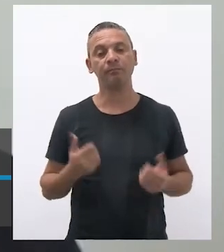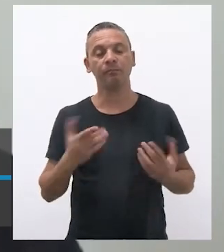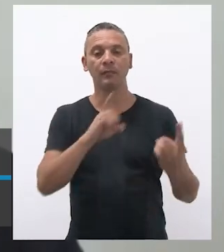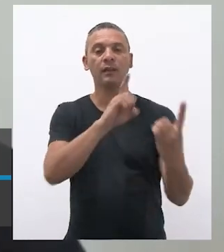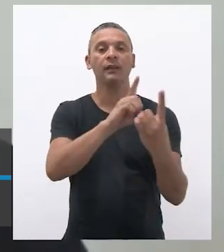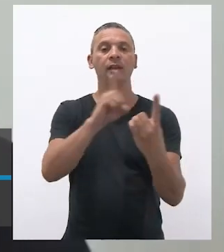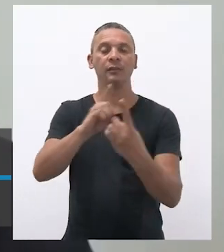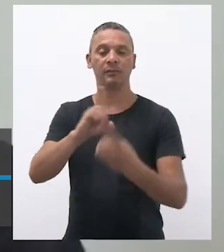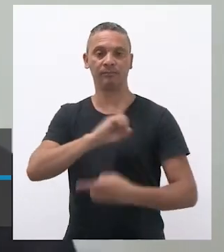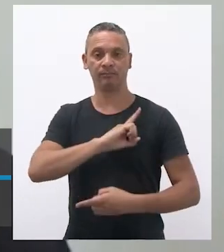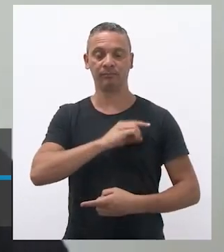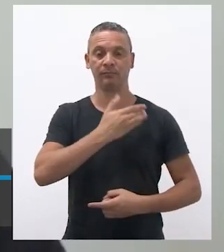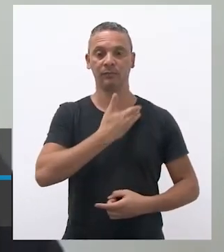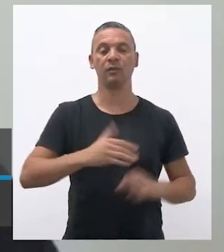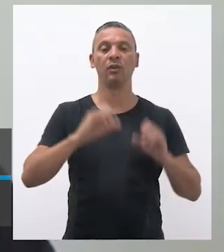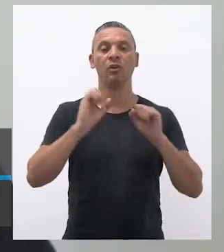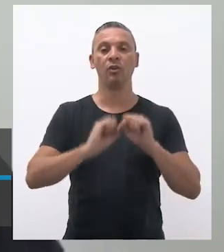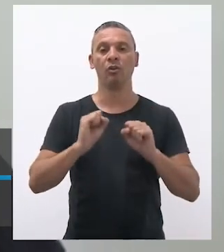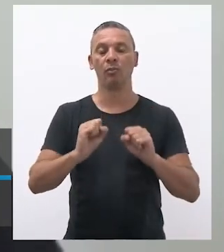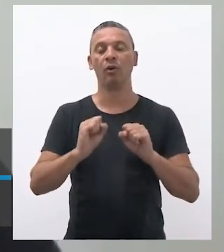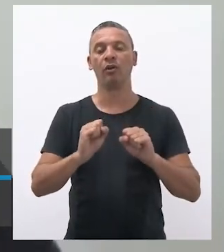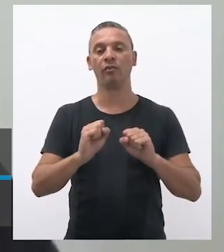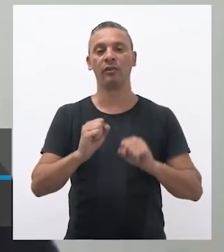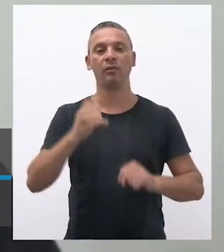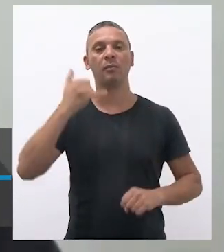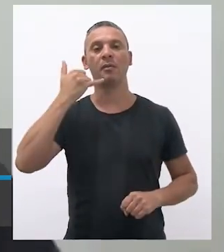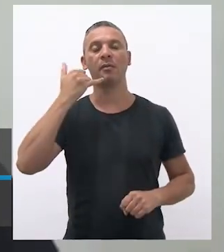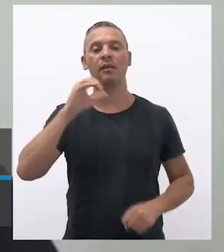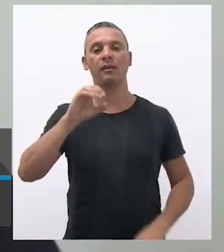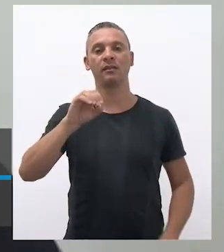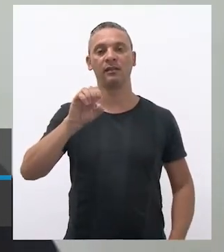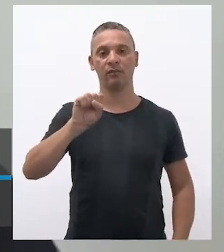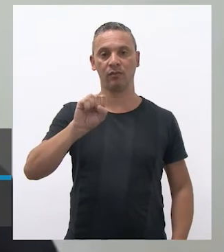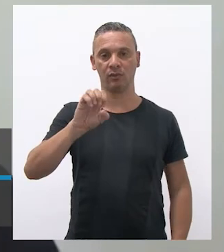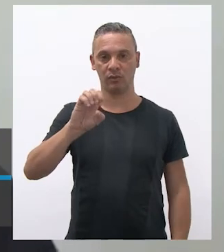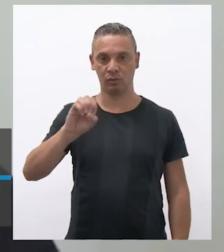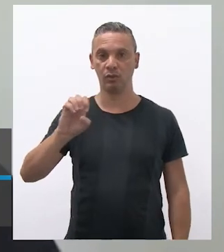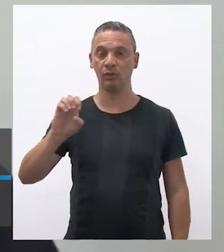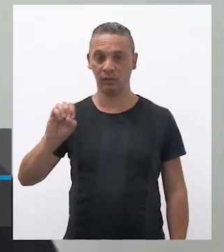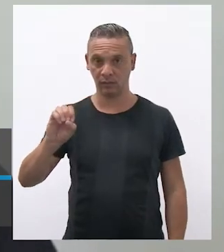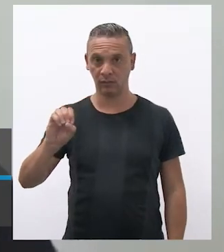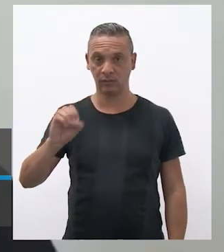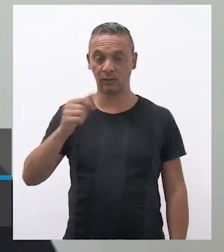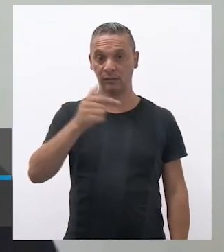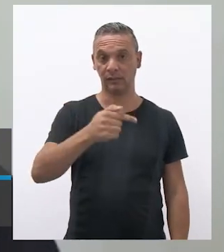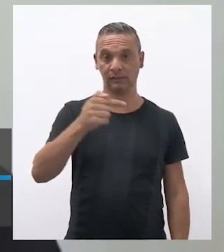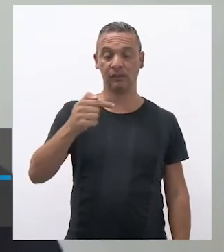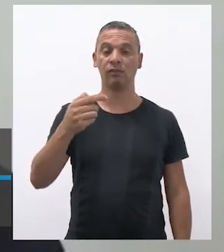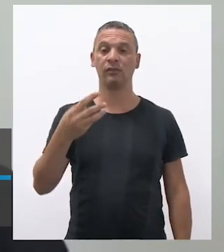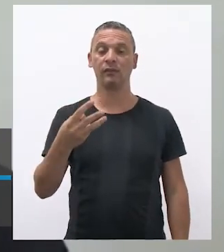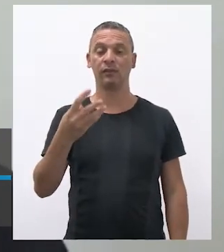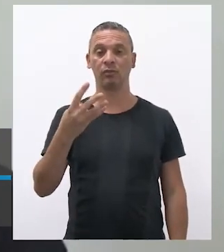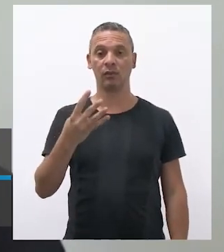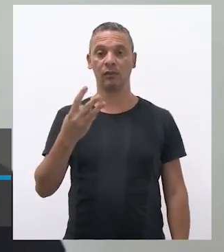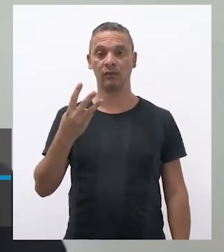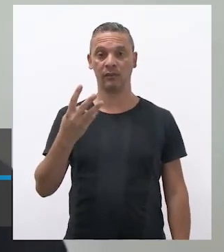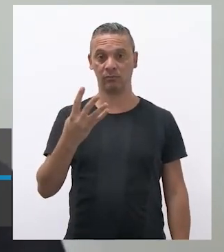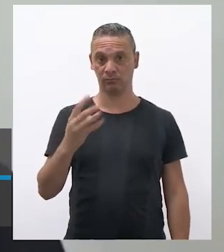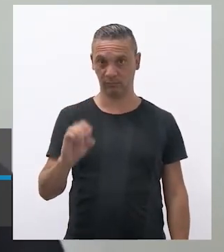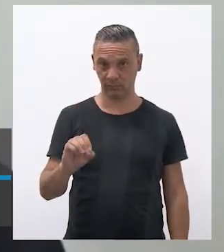da Defensoria pode ser acessado por meio de um canal 0800, né, o telefone 0800 773